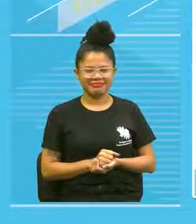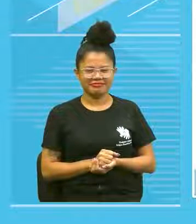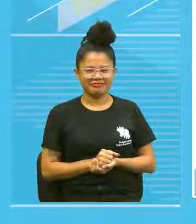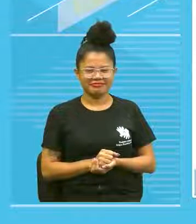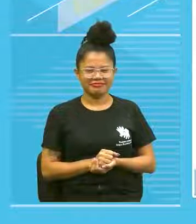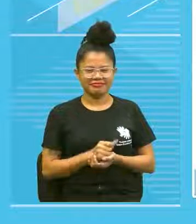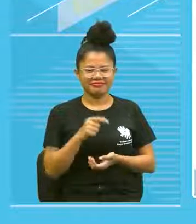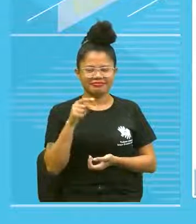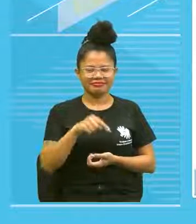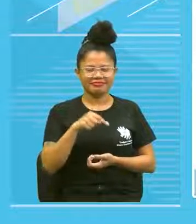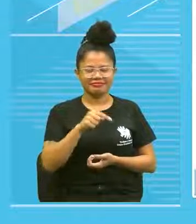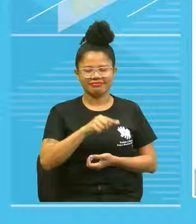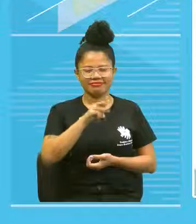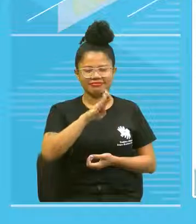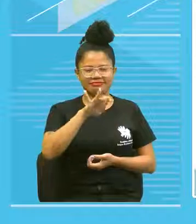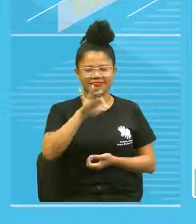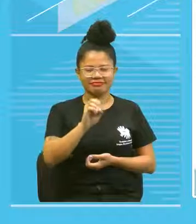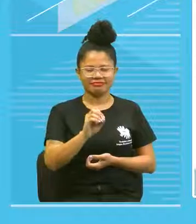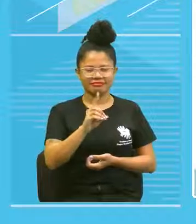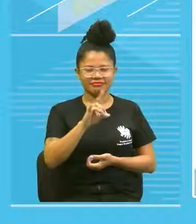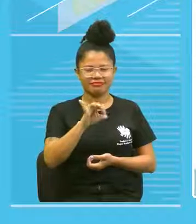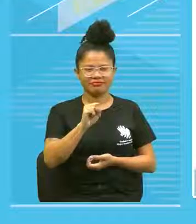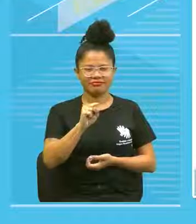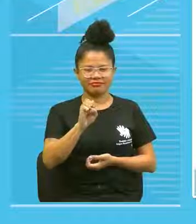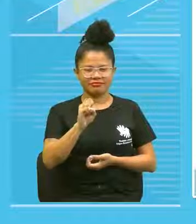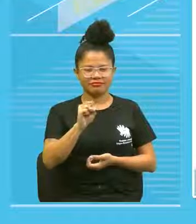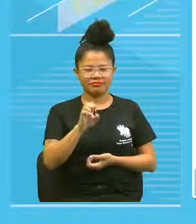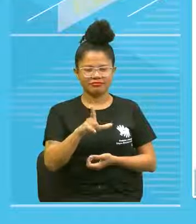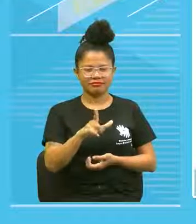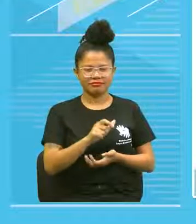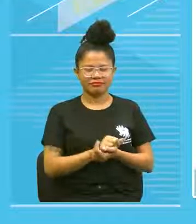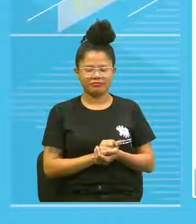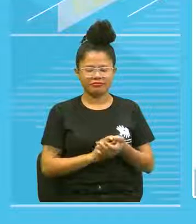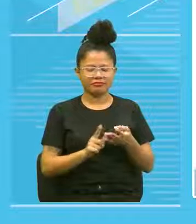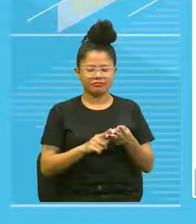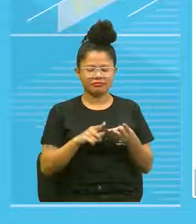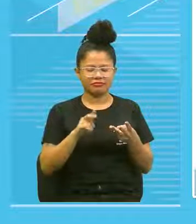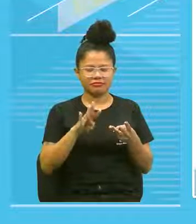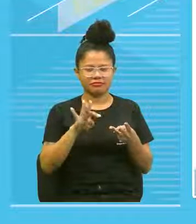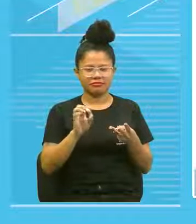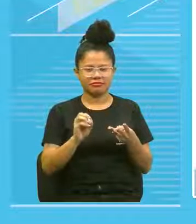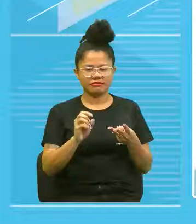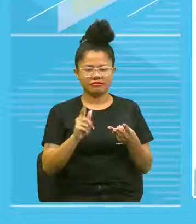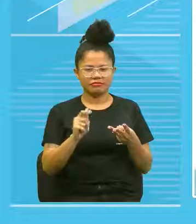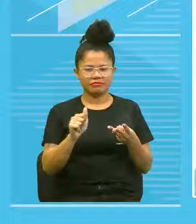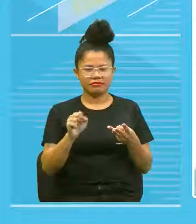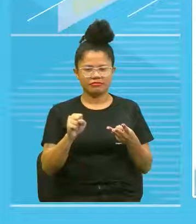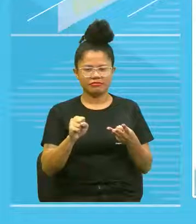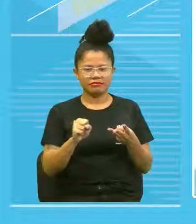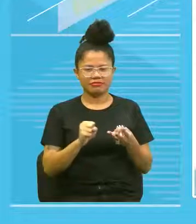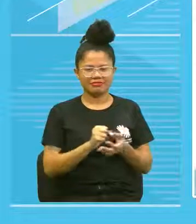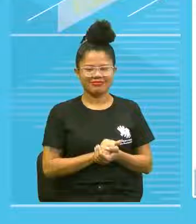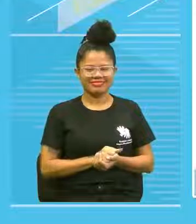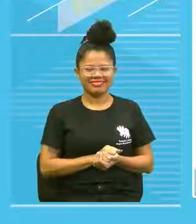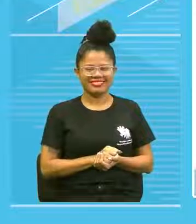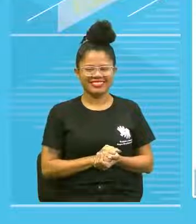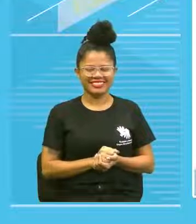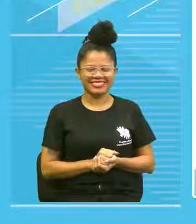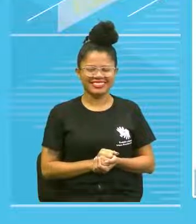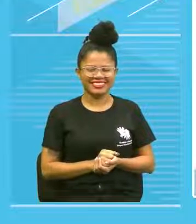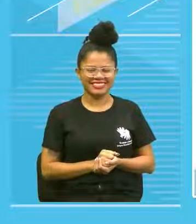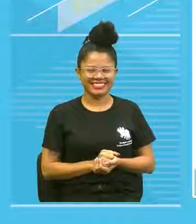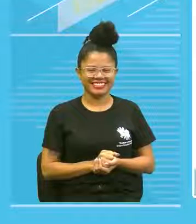O que é biodiesel o Bill Gates Bill tudo